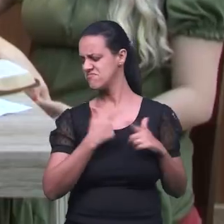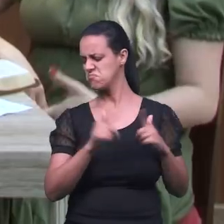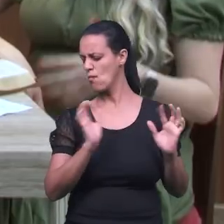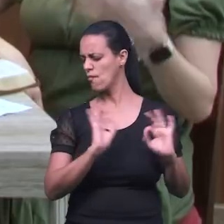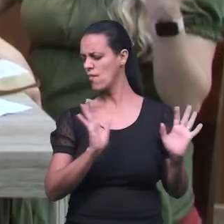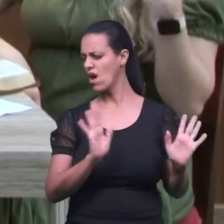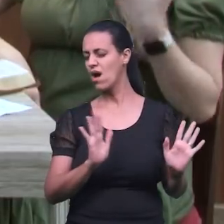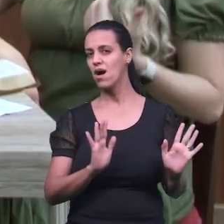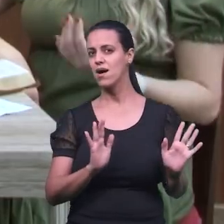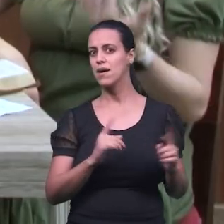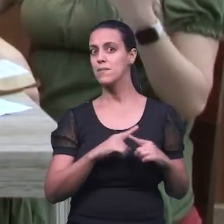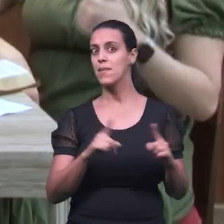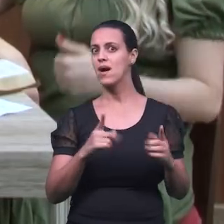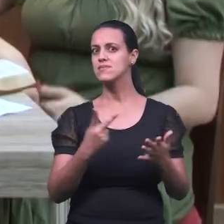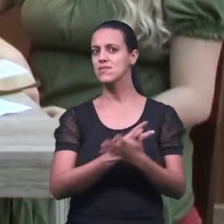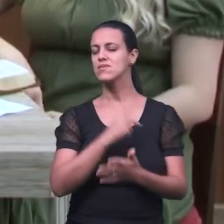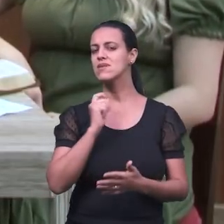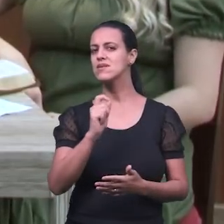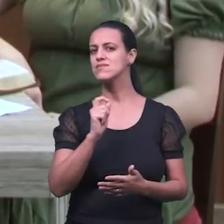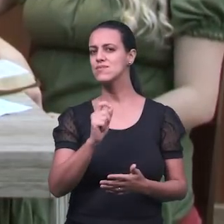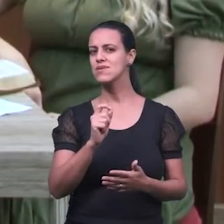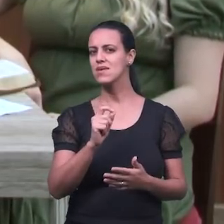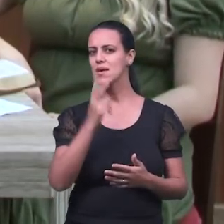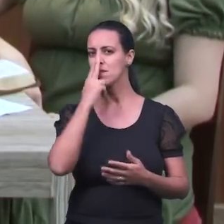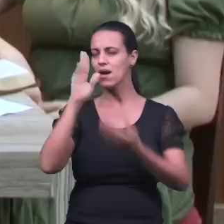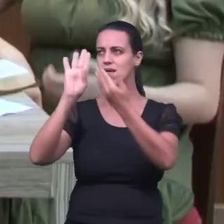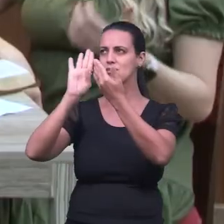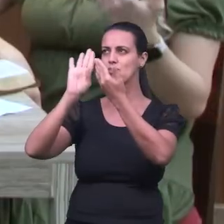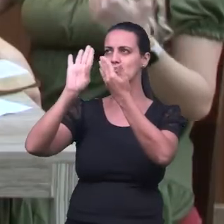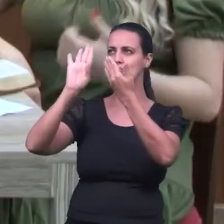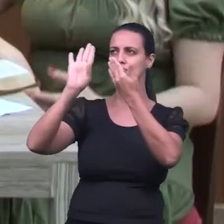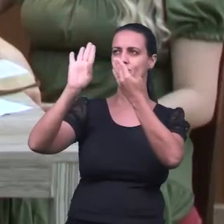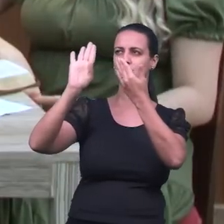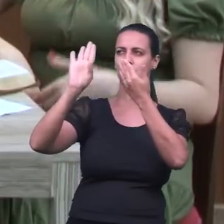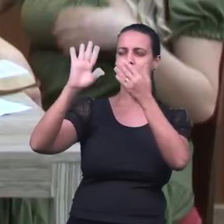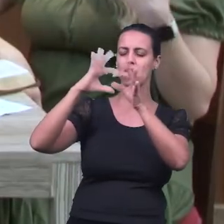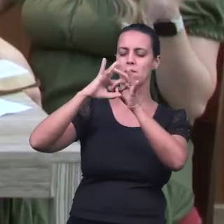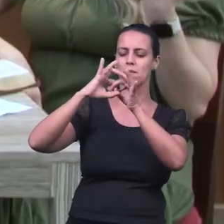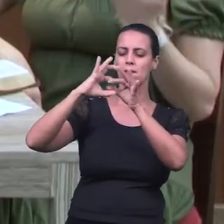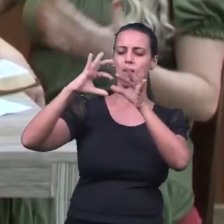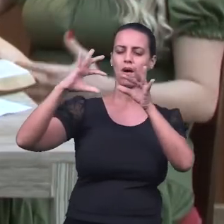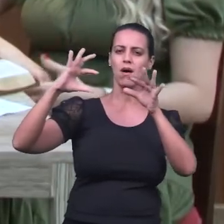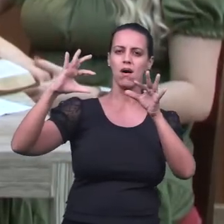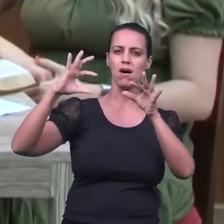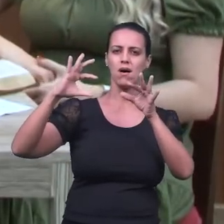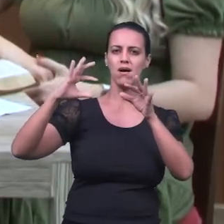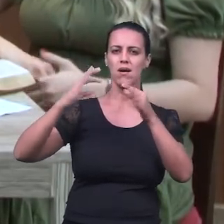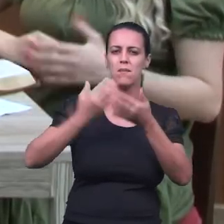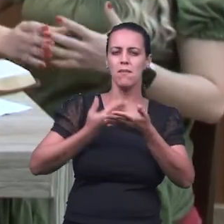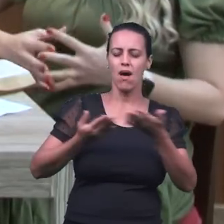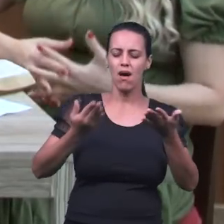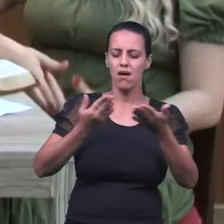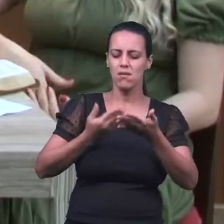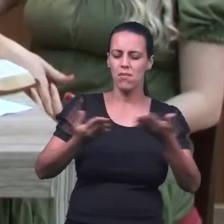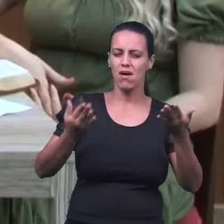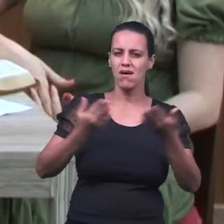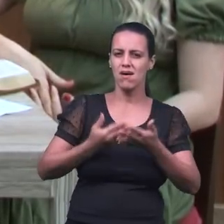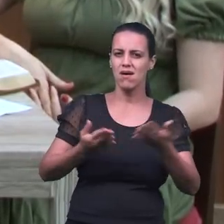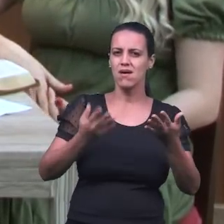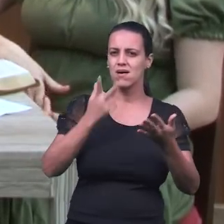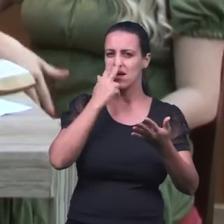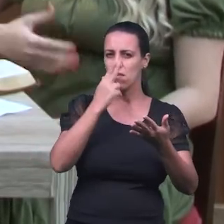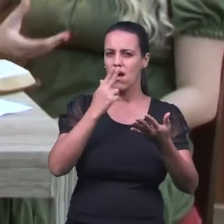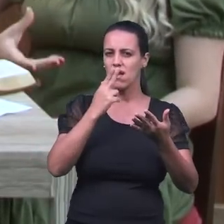problema, e o servo ele vai perdendo a intimidade com o Senhor, vai perdendo, a alegria, porque se não tem